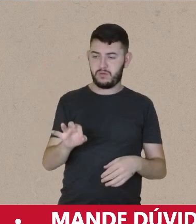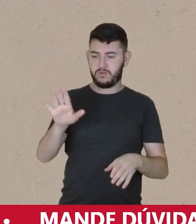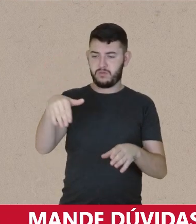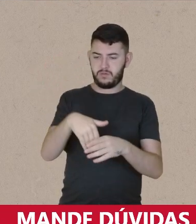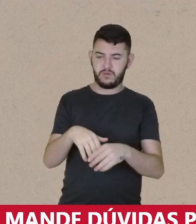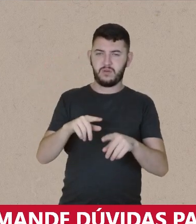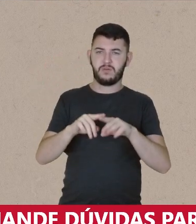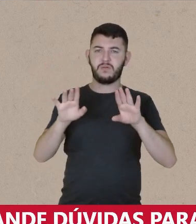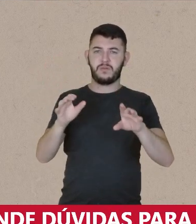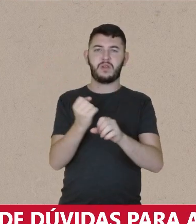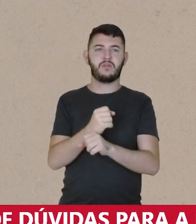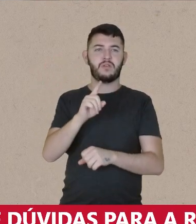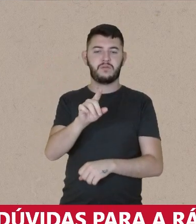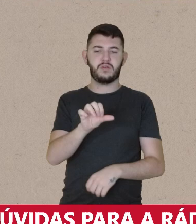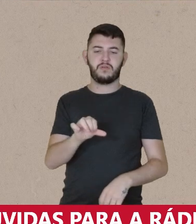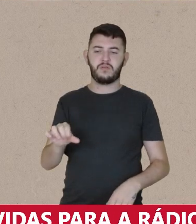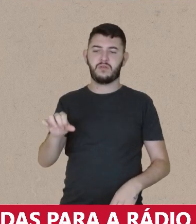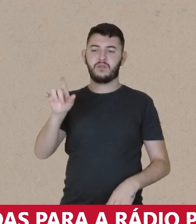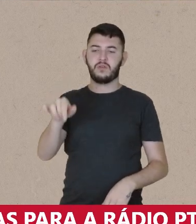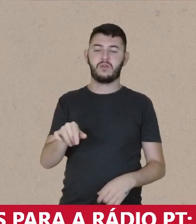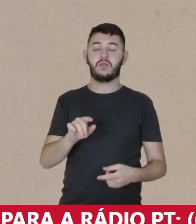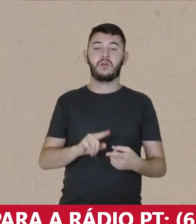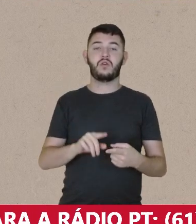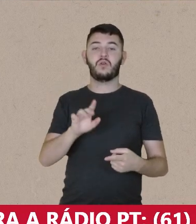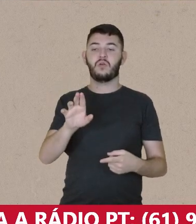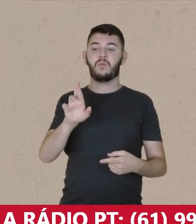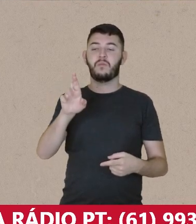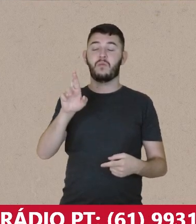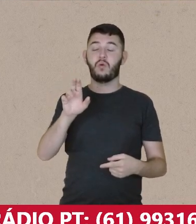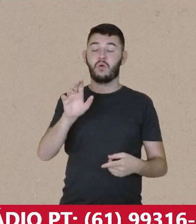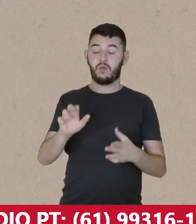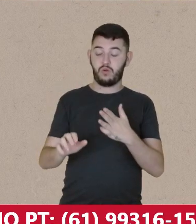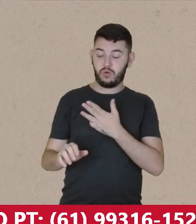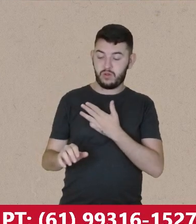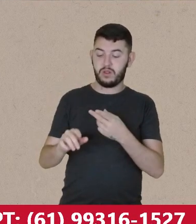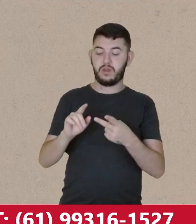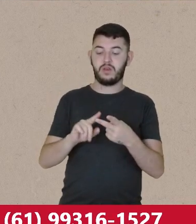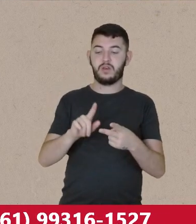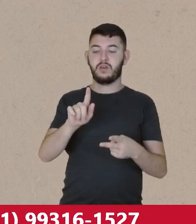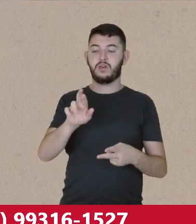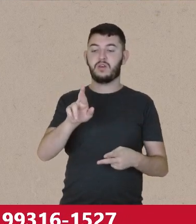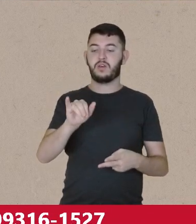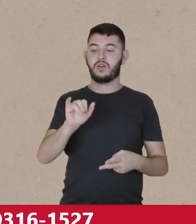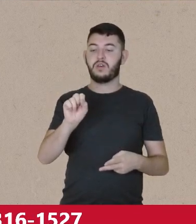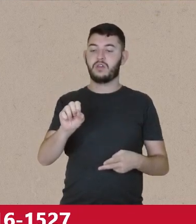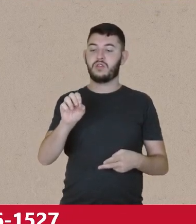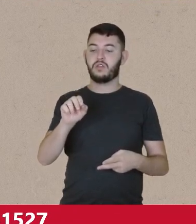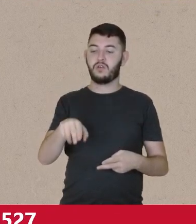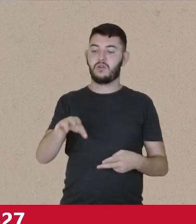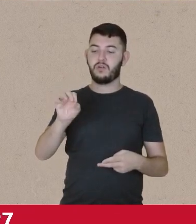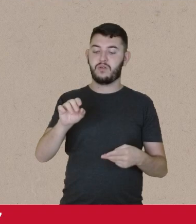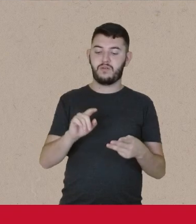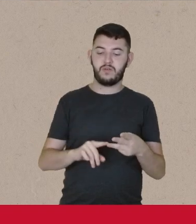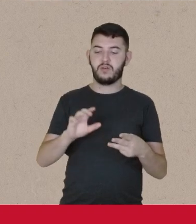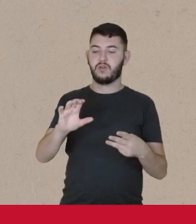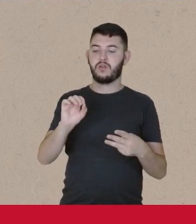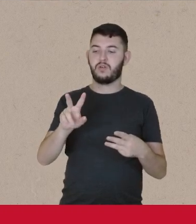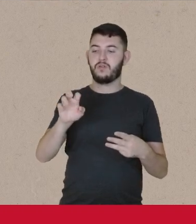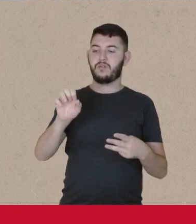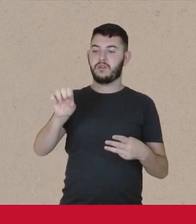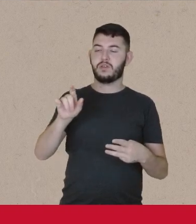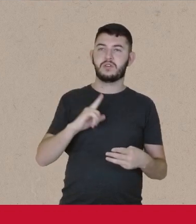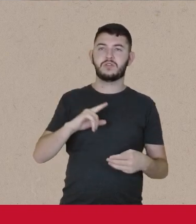1989 o Lula, o Brizola e o Covas fizeram 45%. Então nós temos uma base sólida,